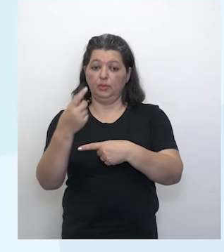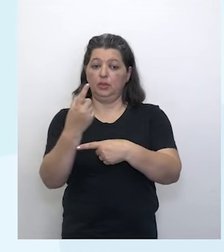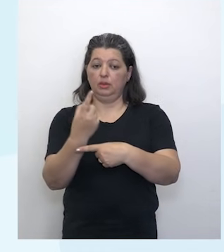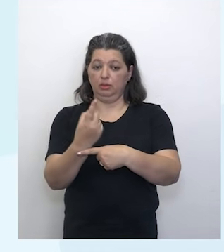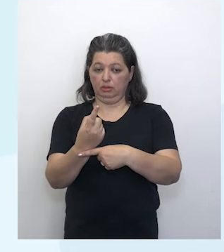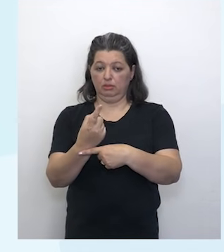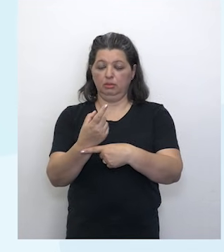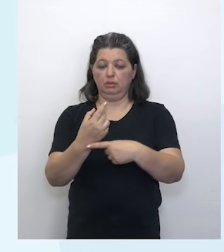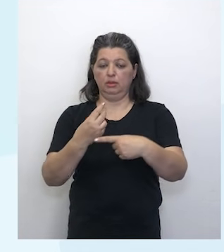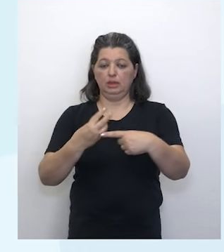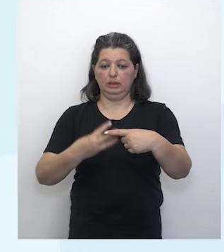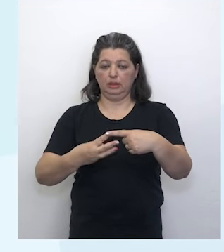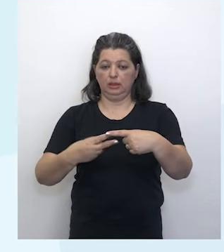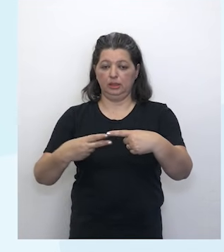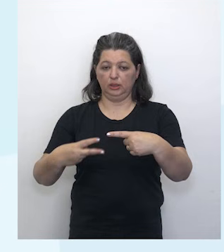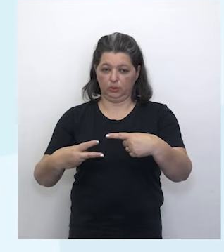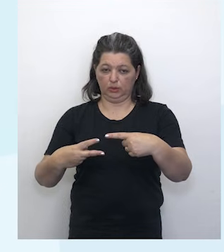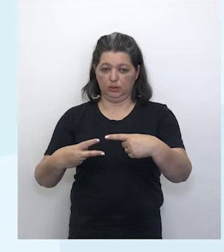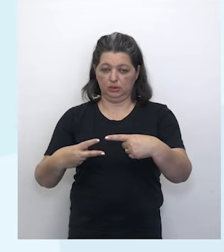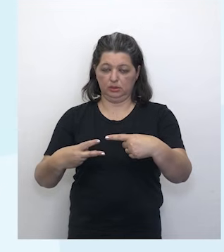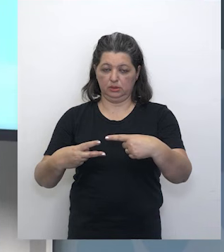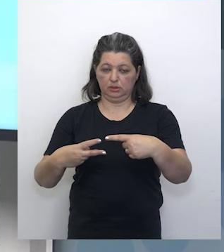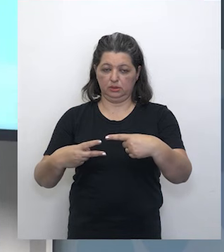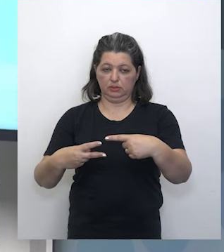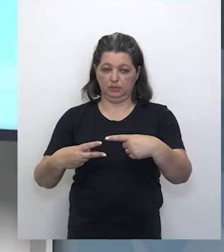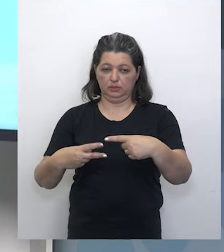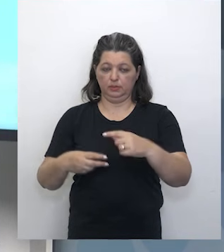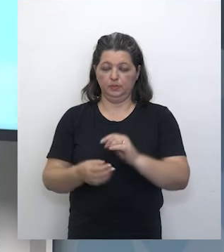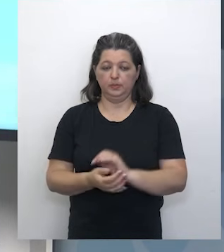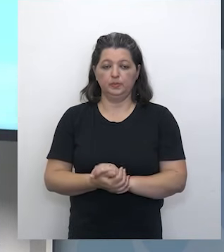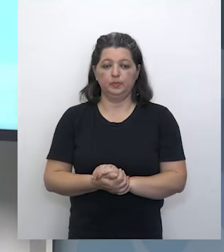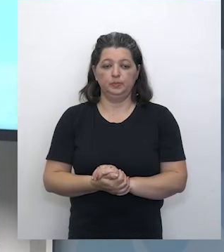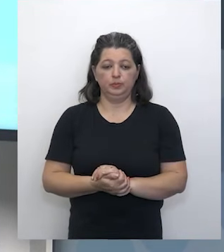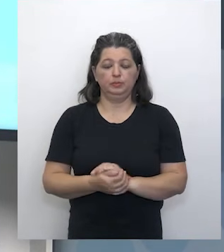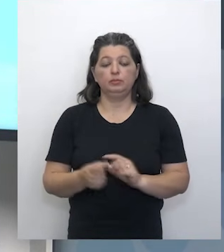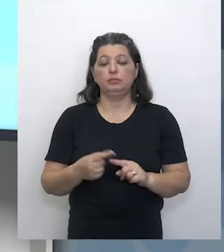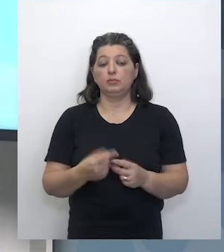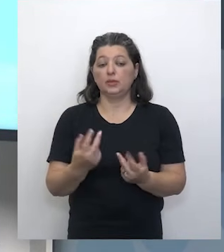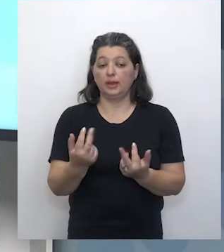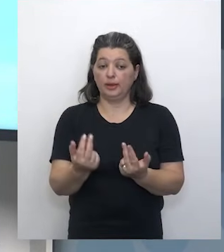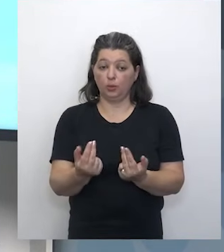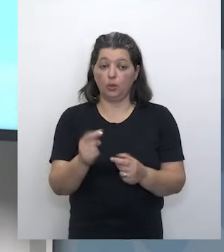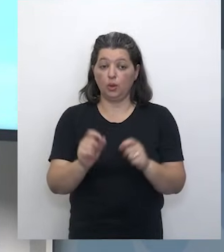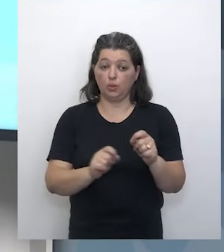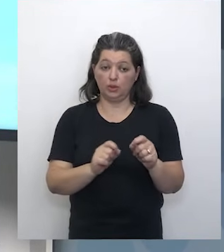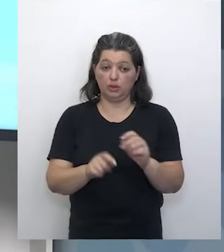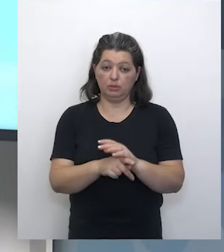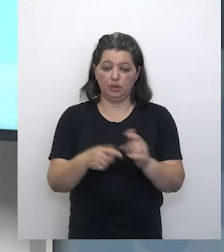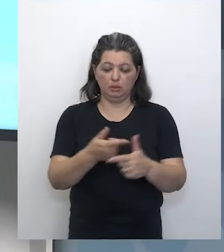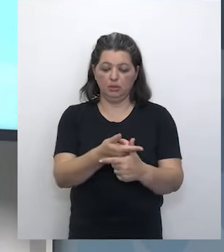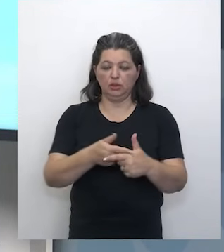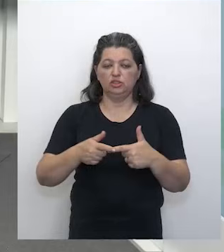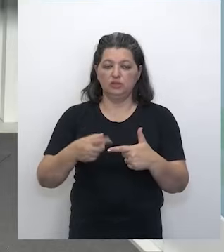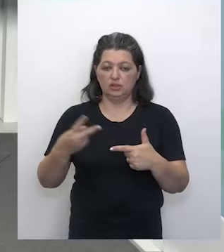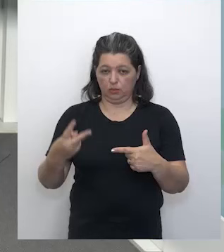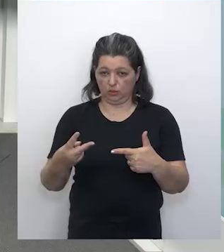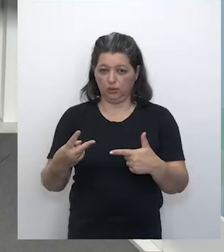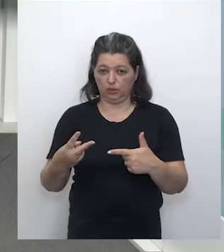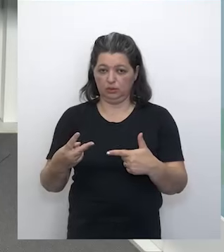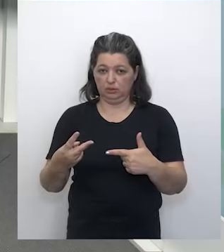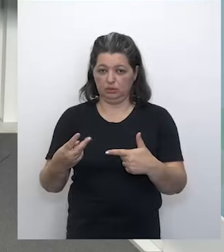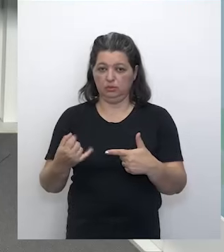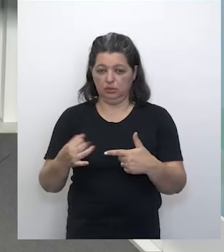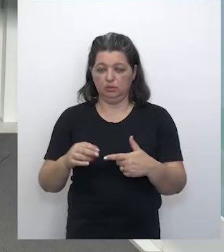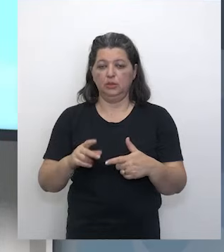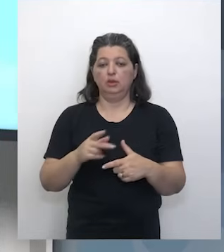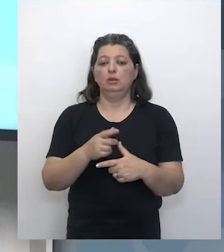dar 32. 32 avos. Que é a mesma coisa que você dividir por 2. Se você pegasse